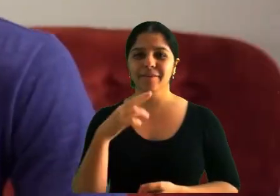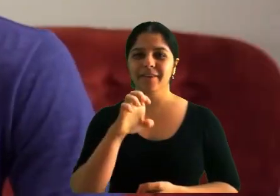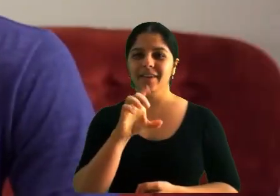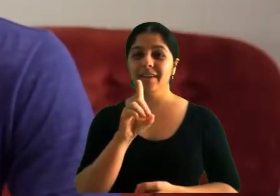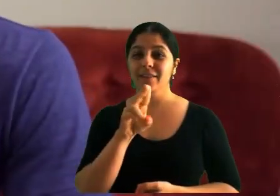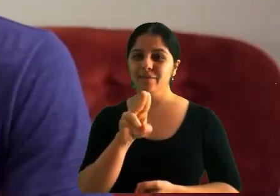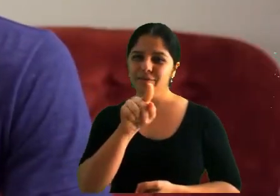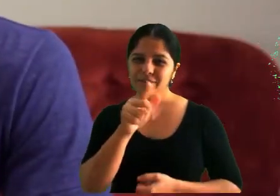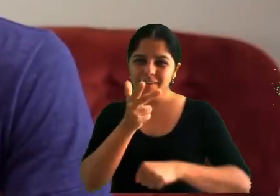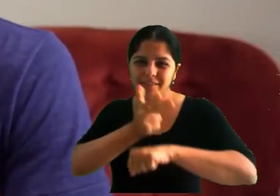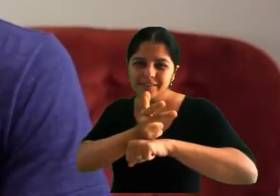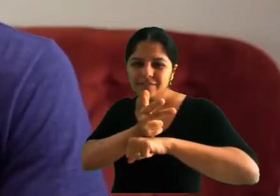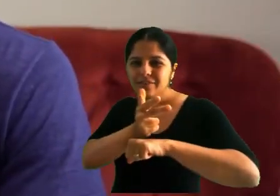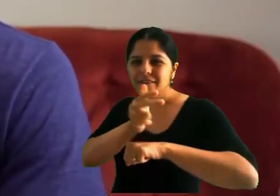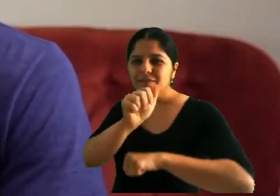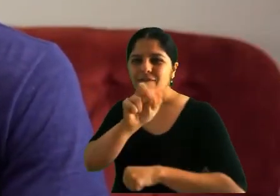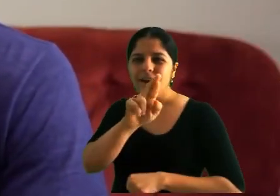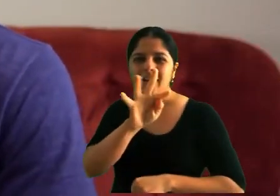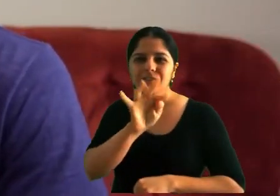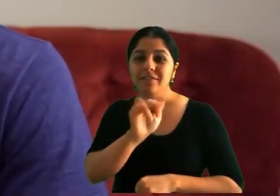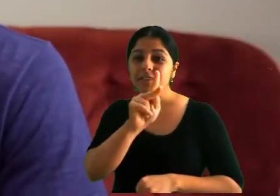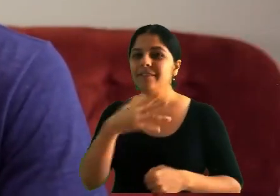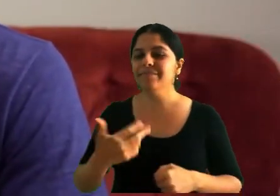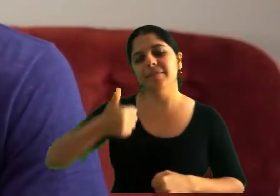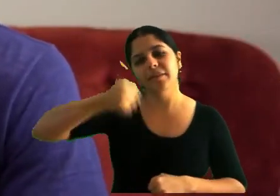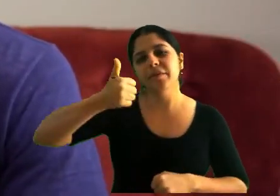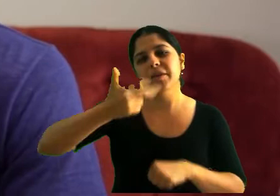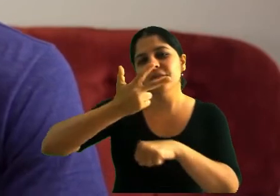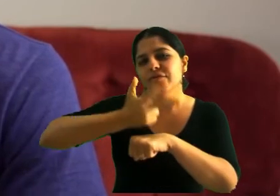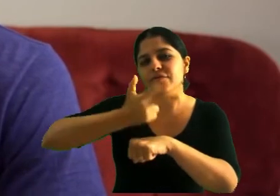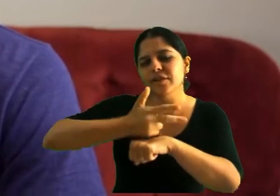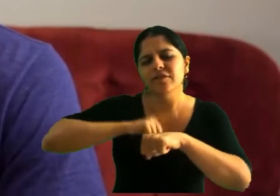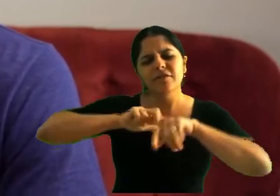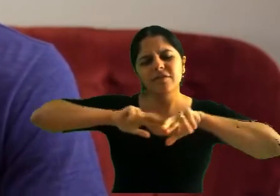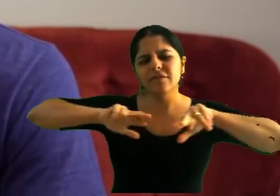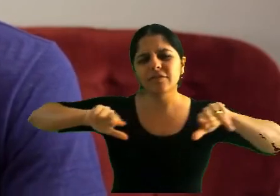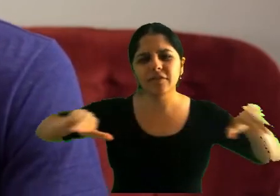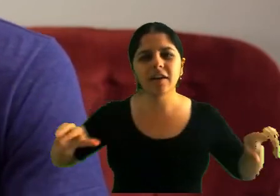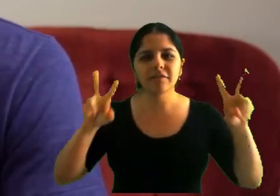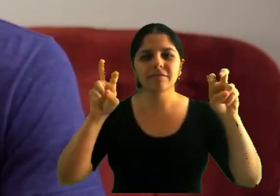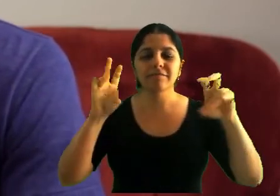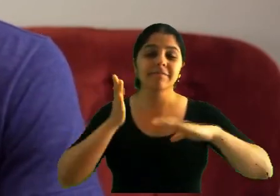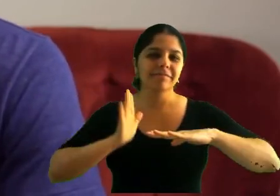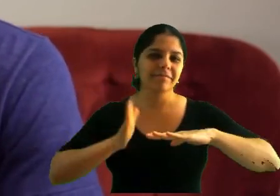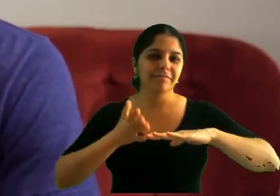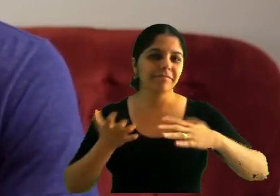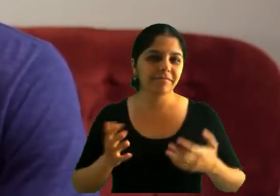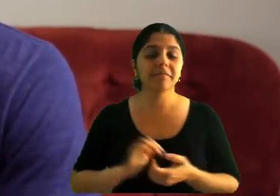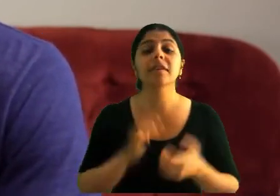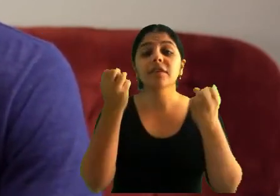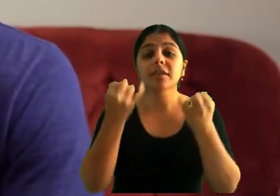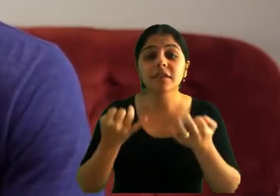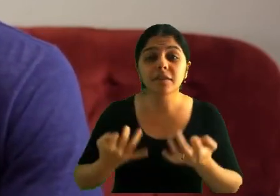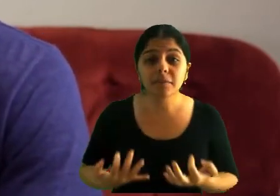Olá, eu sou o Edu e você está no canal do Artekin. Esse é o primeiro episódio de uma série de vídeos sobre arte